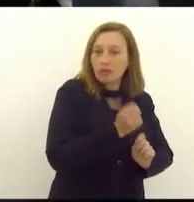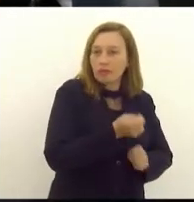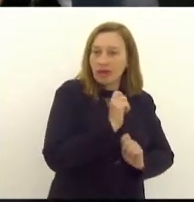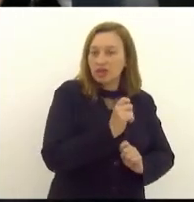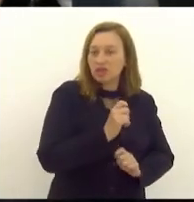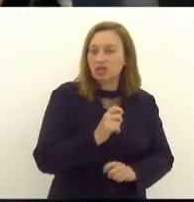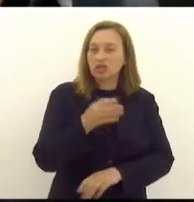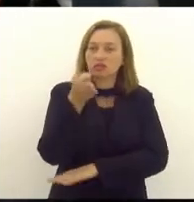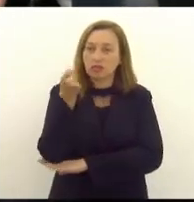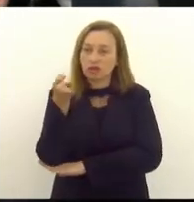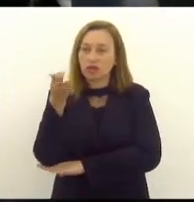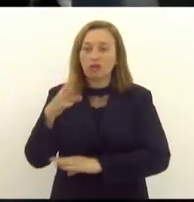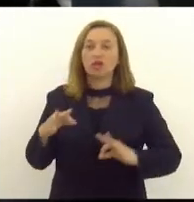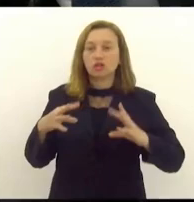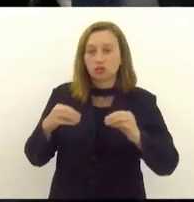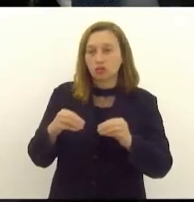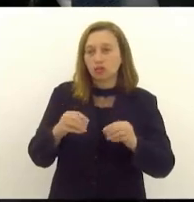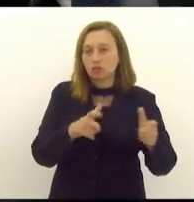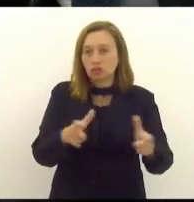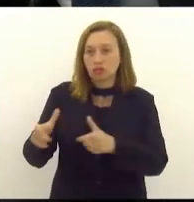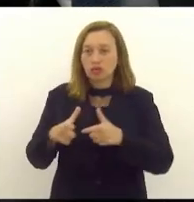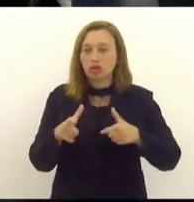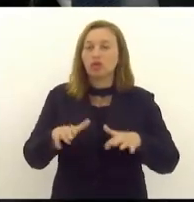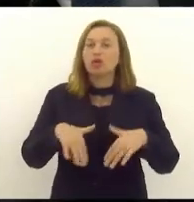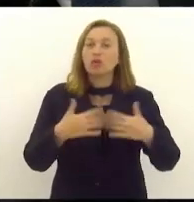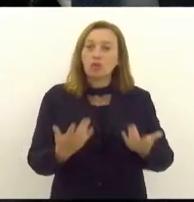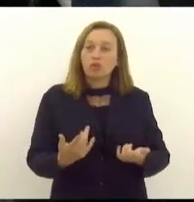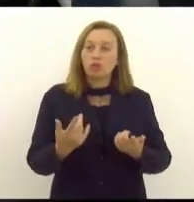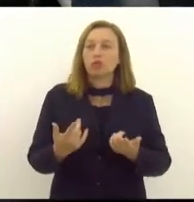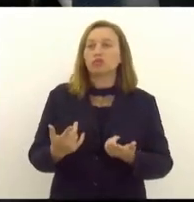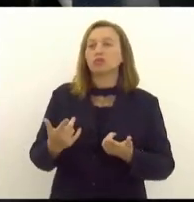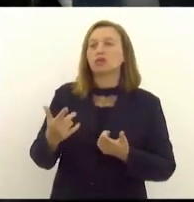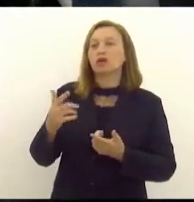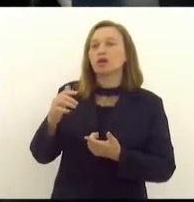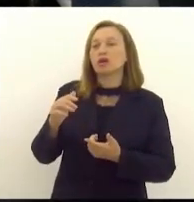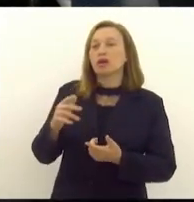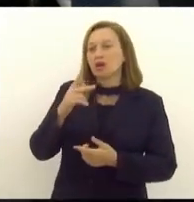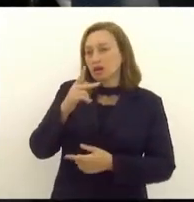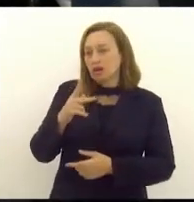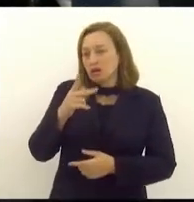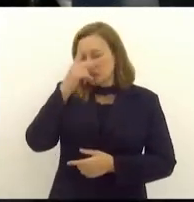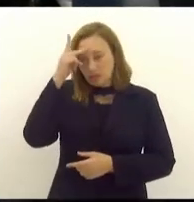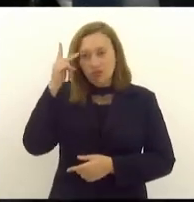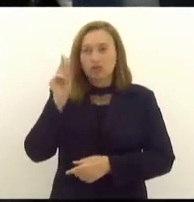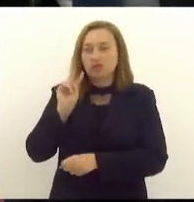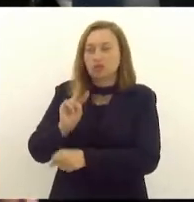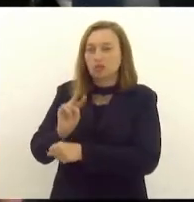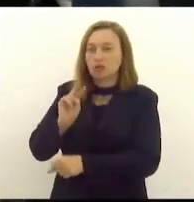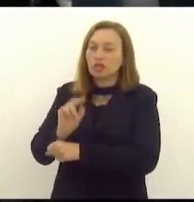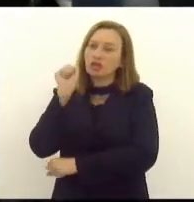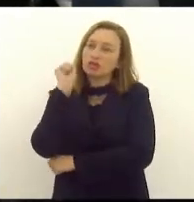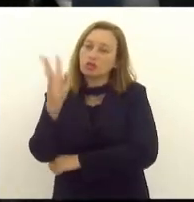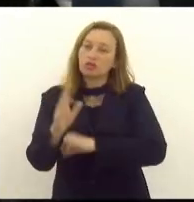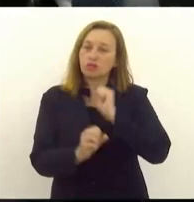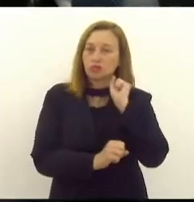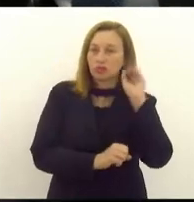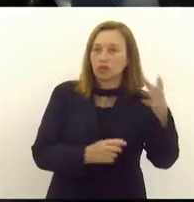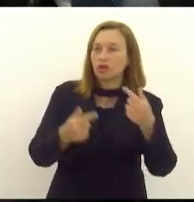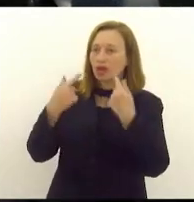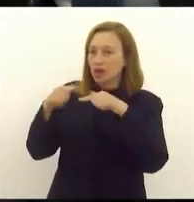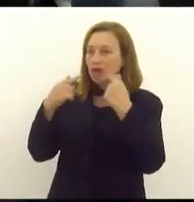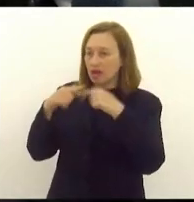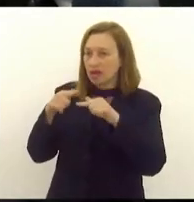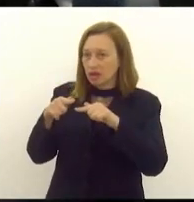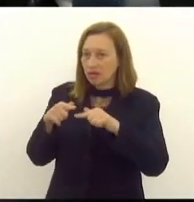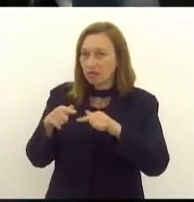quando os ambientalistas criticam alguma coisa falam Não essa turma não quer nada inimigo de tu não pode fazer nada